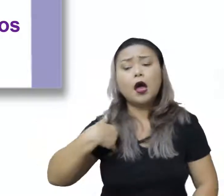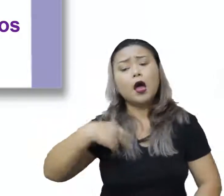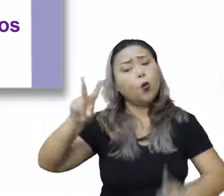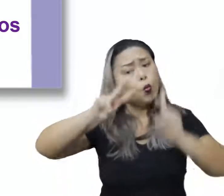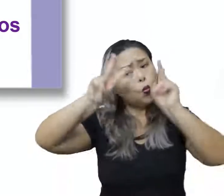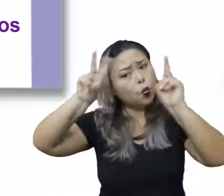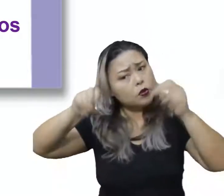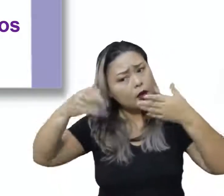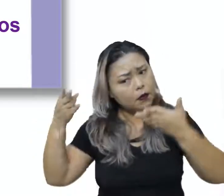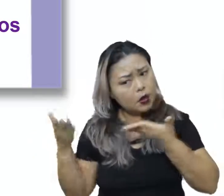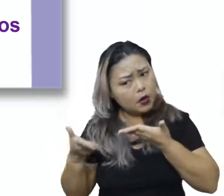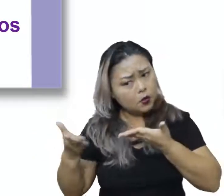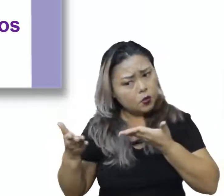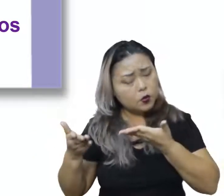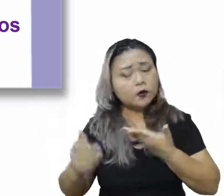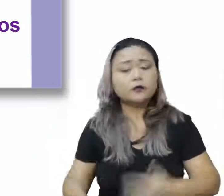beleza?